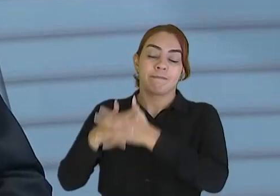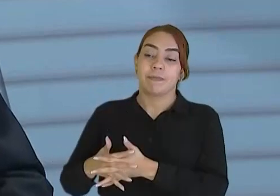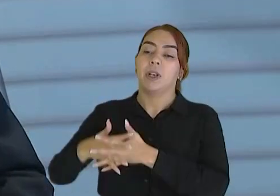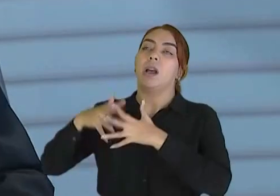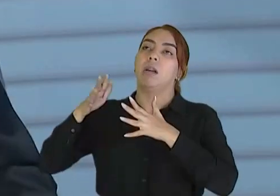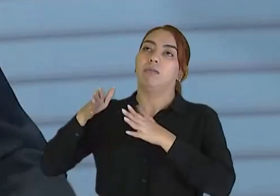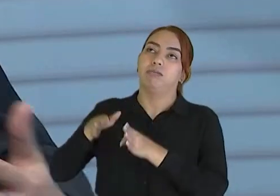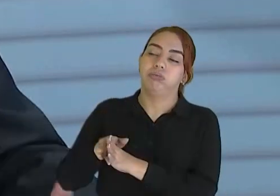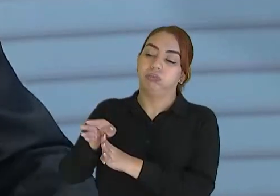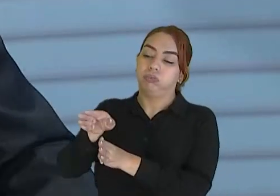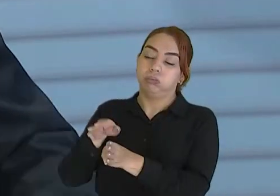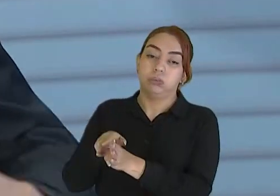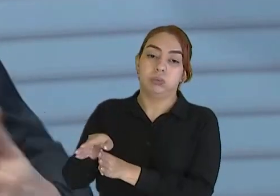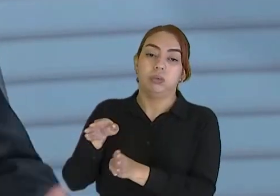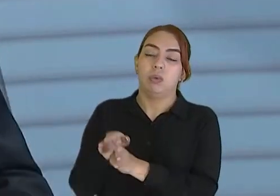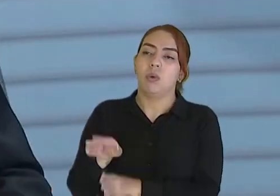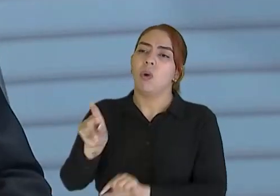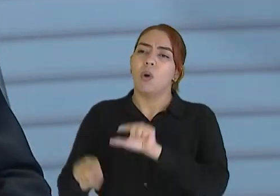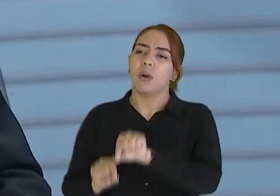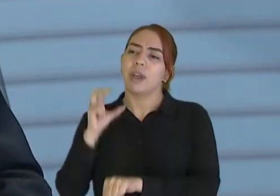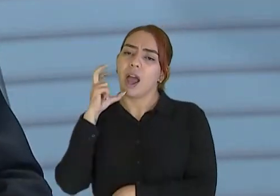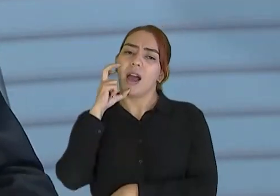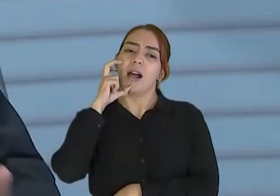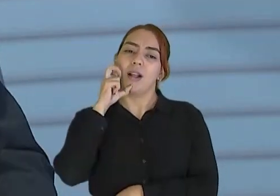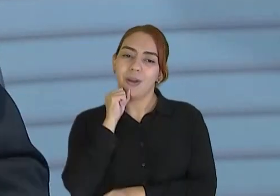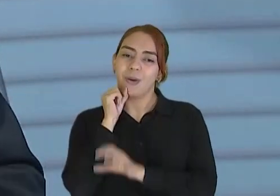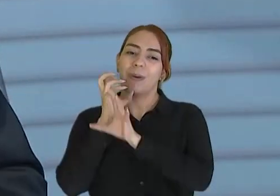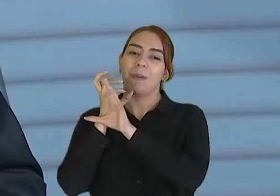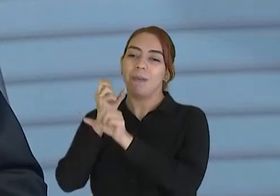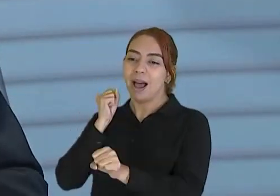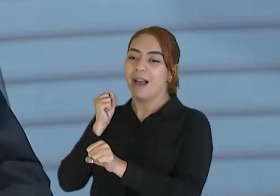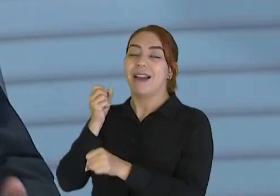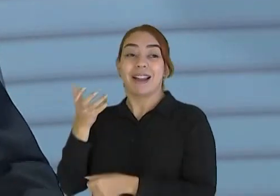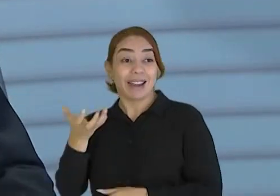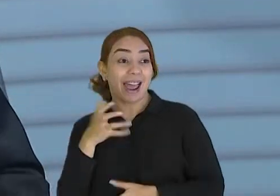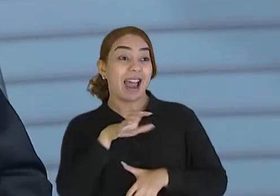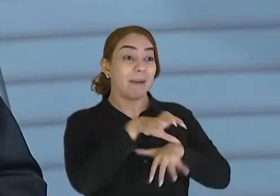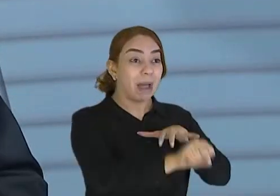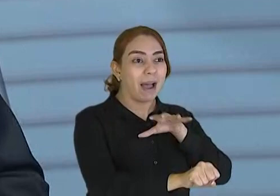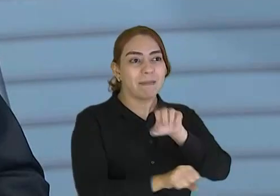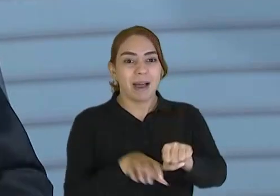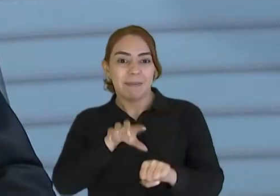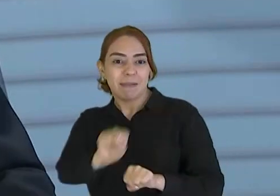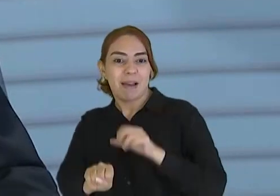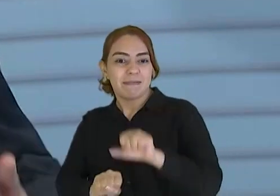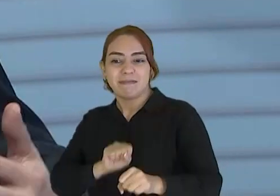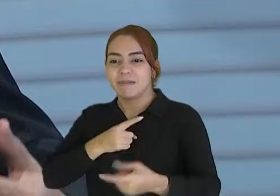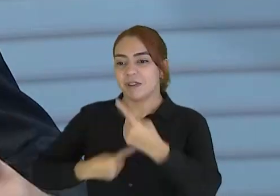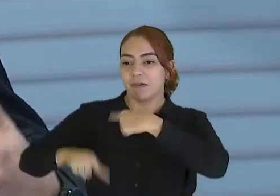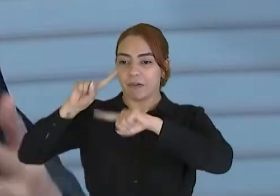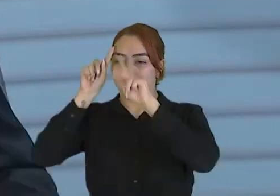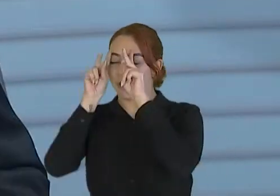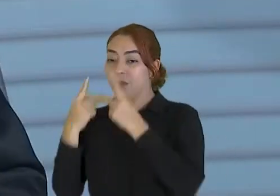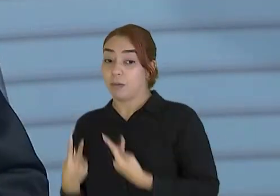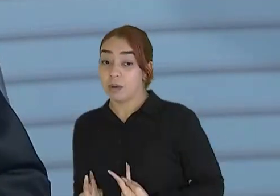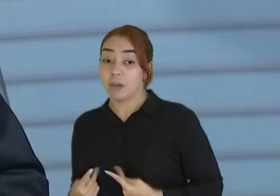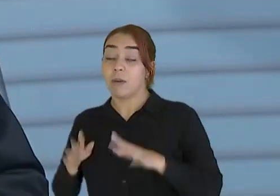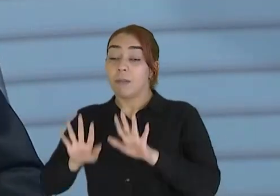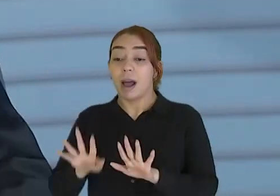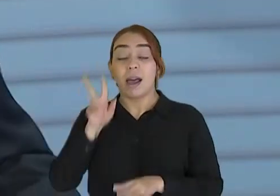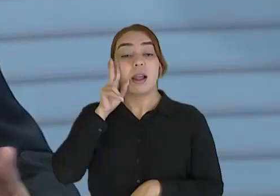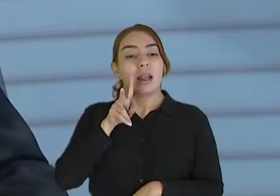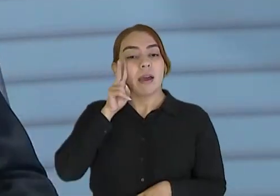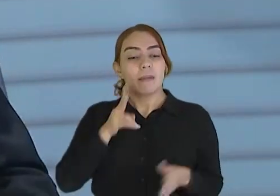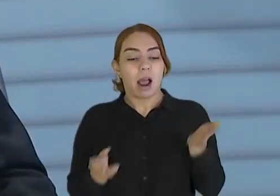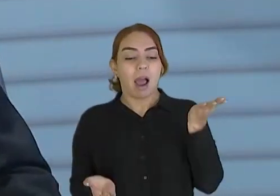entre o lucro, a exploração, né, e a preservação. Mas a gente tem que buscar o equilíbrio, sim, para quê? Para que ambos possam coexistir